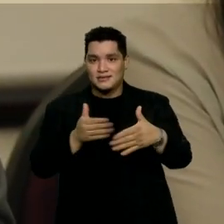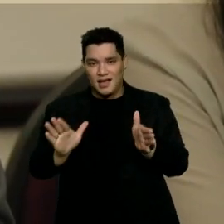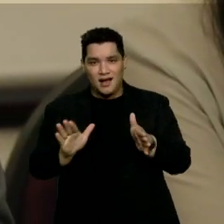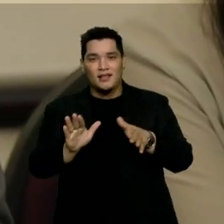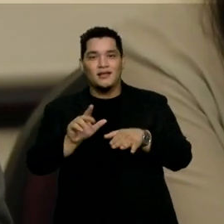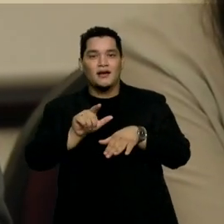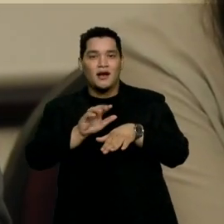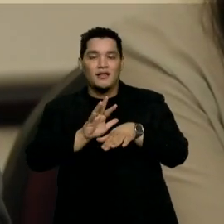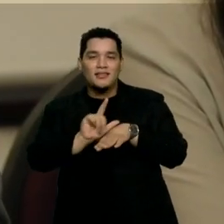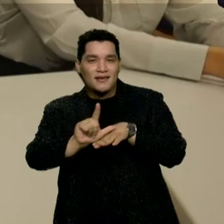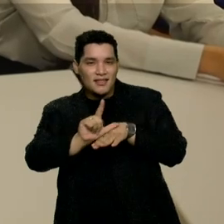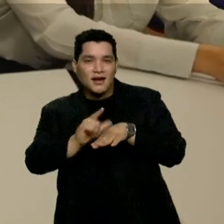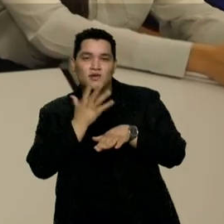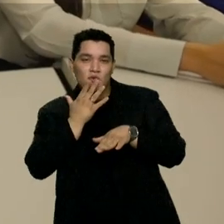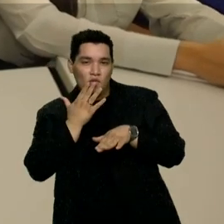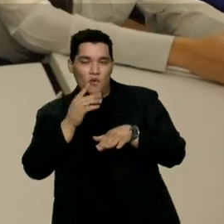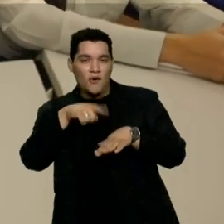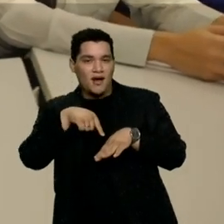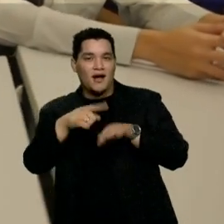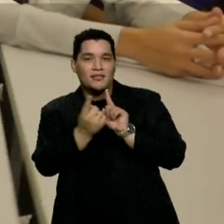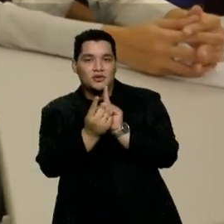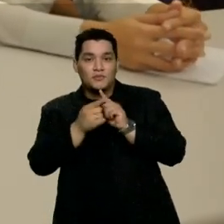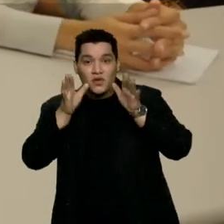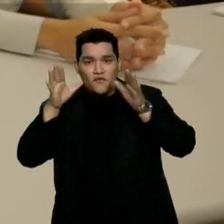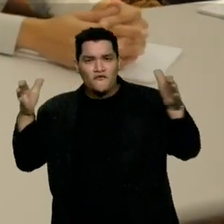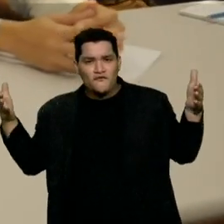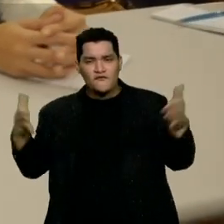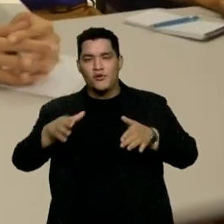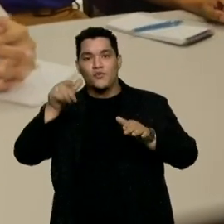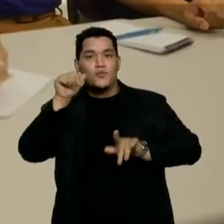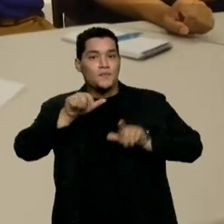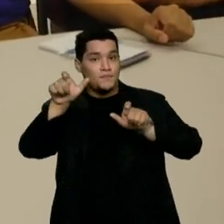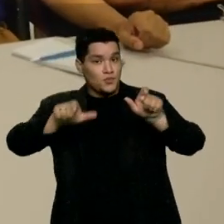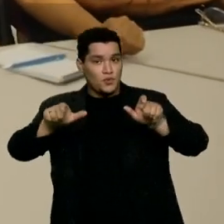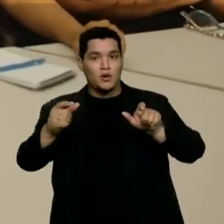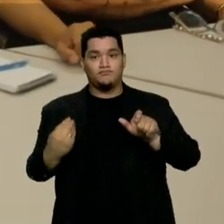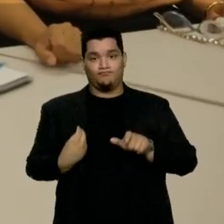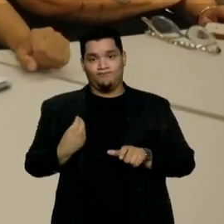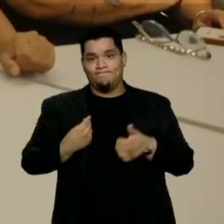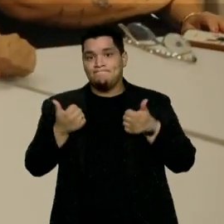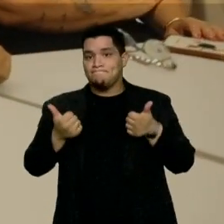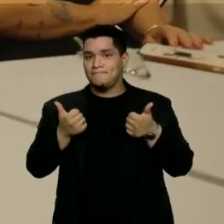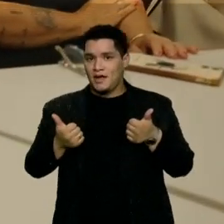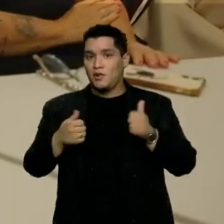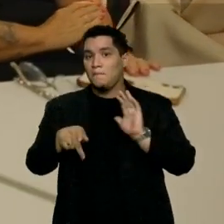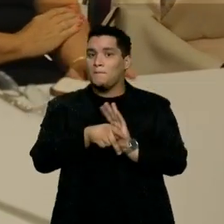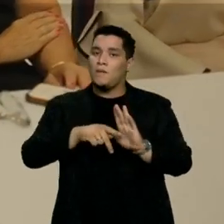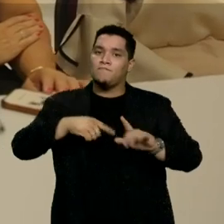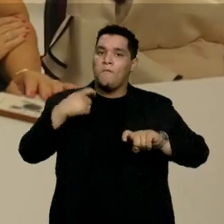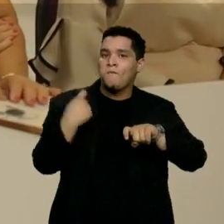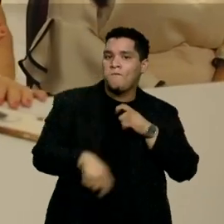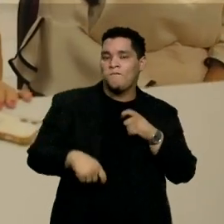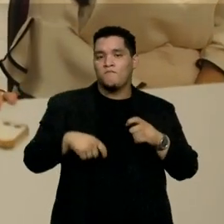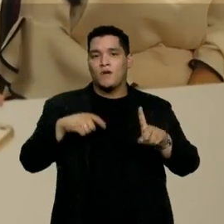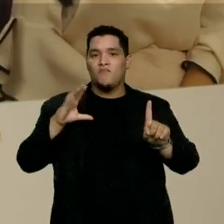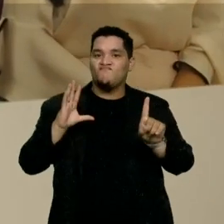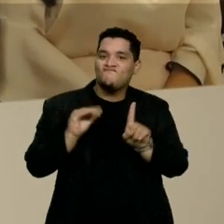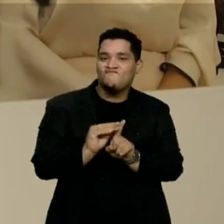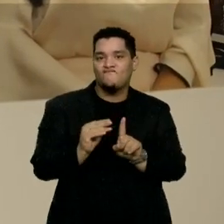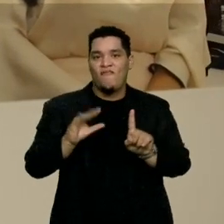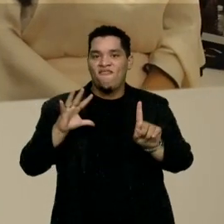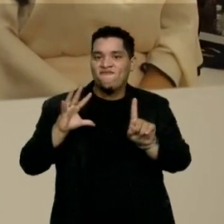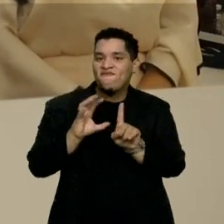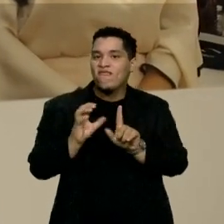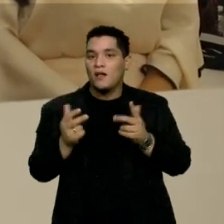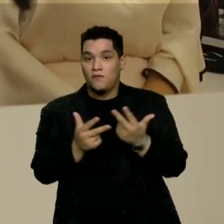tá e com atendimento psicológico voltado pro atendimento das vítimas de violência sexual né e est nesse curso